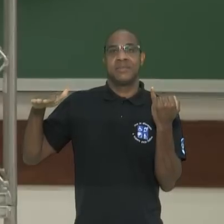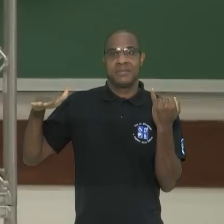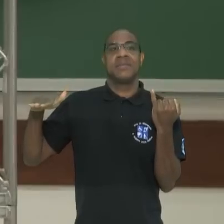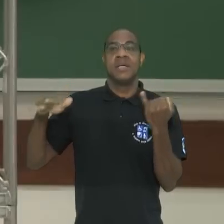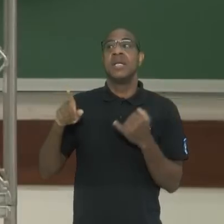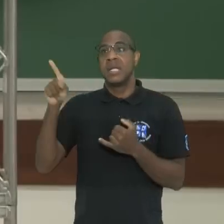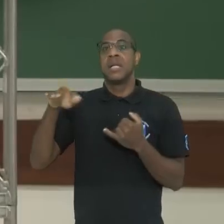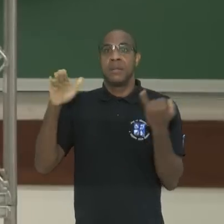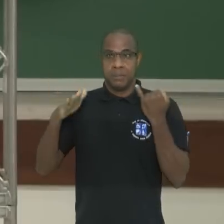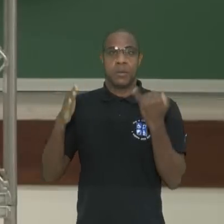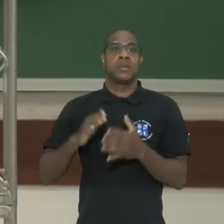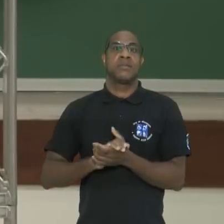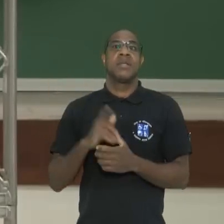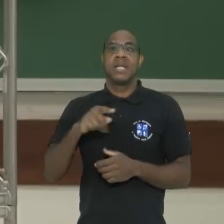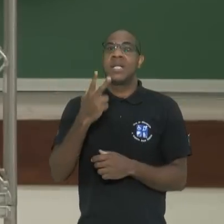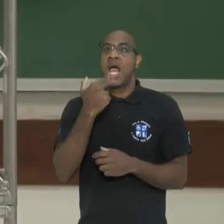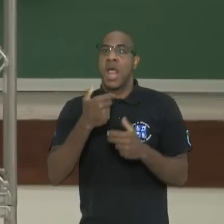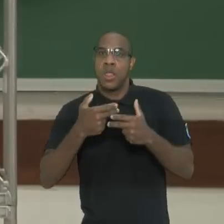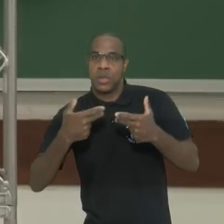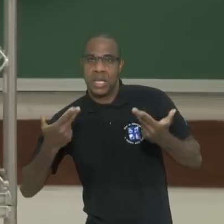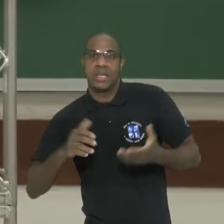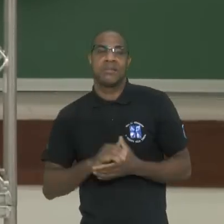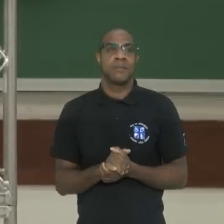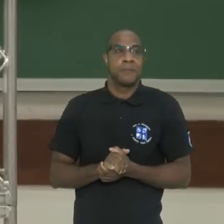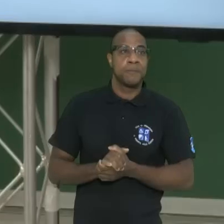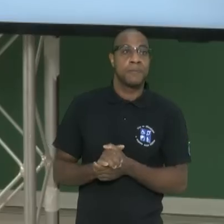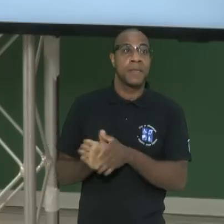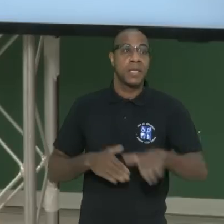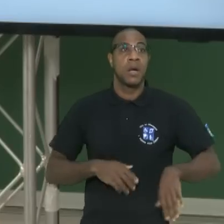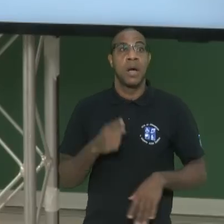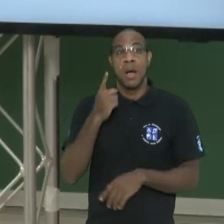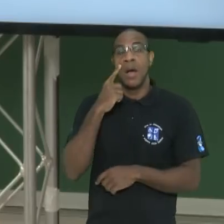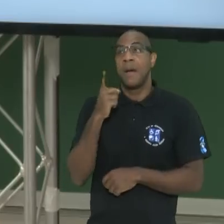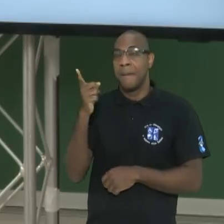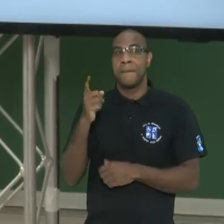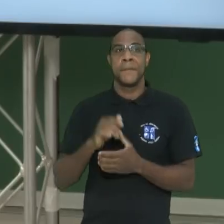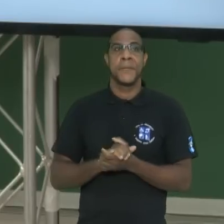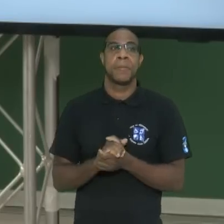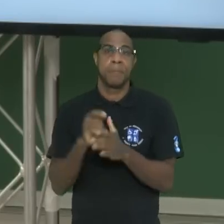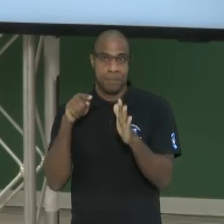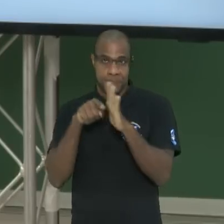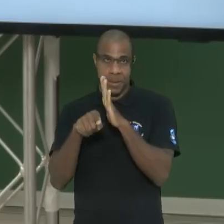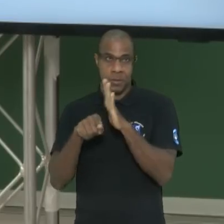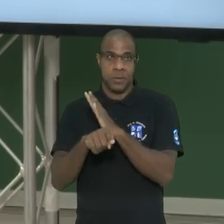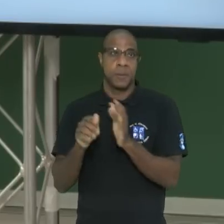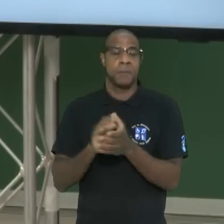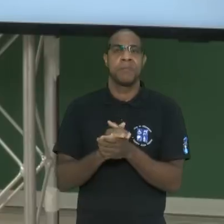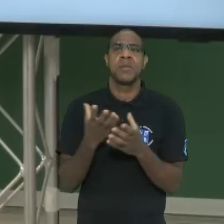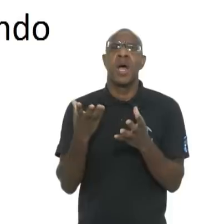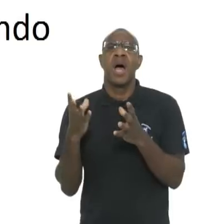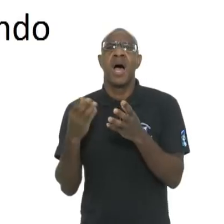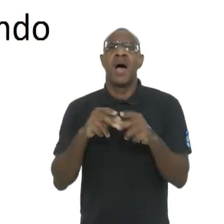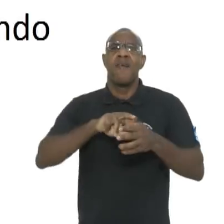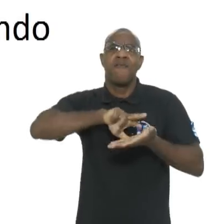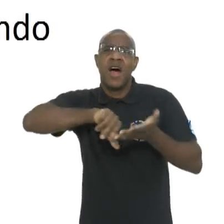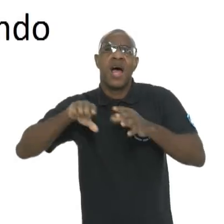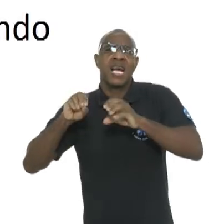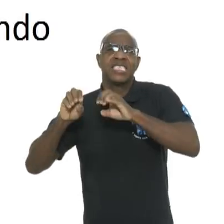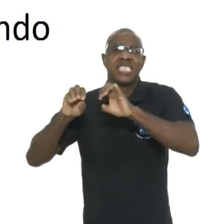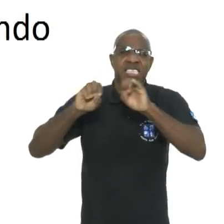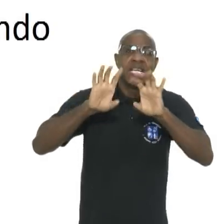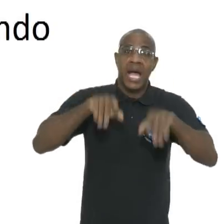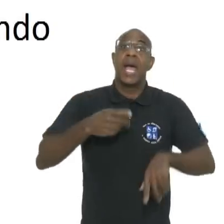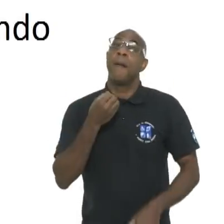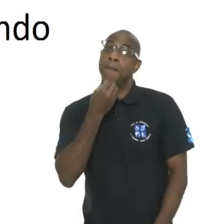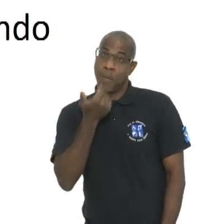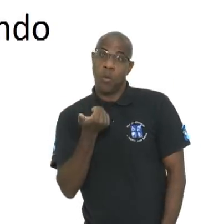nesses nutrientes. Muito bem, então vamos a mais um quiz da aula de hoje. Muitas bactérias, elas são benéficas